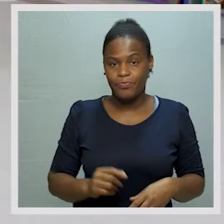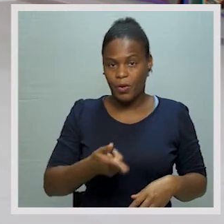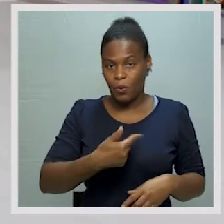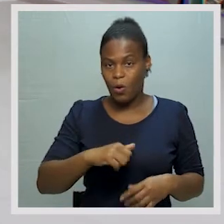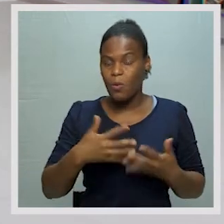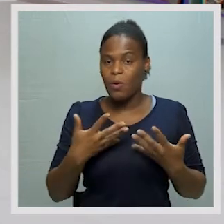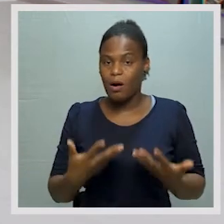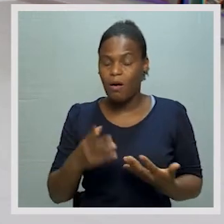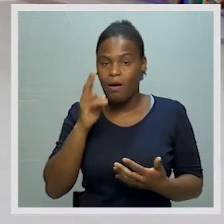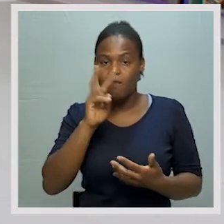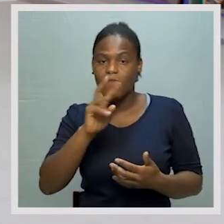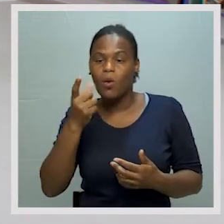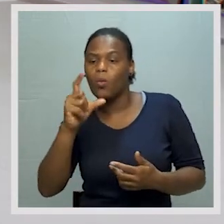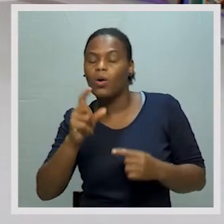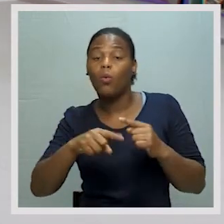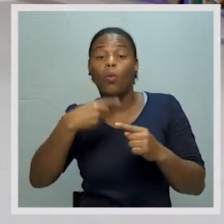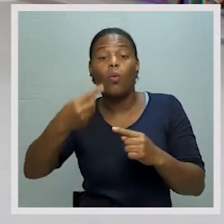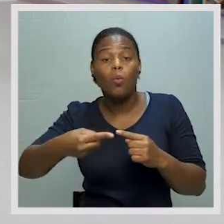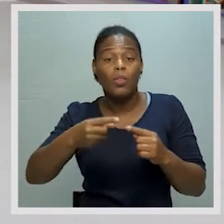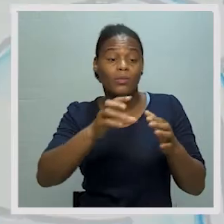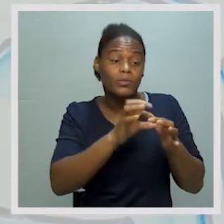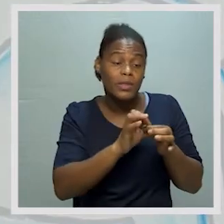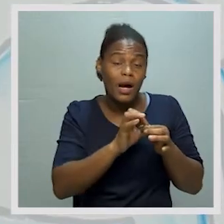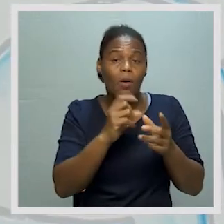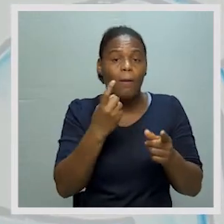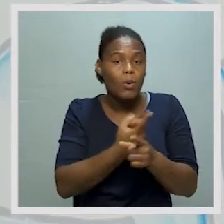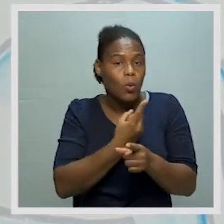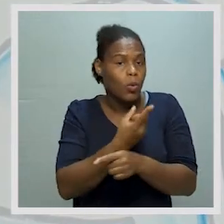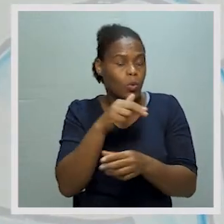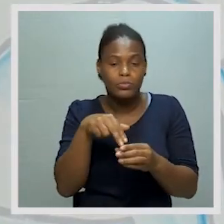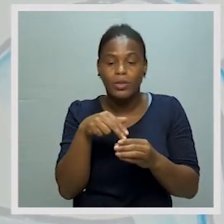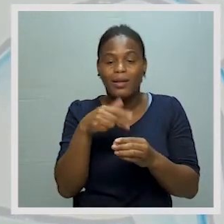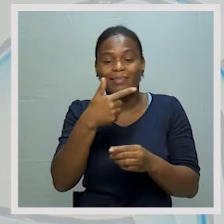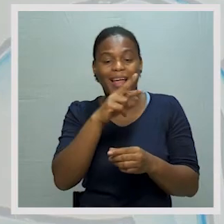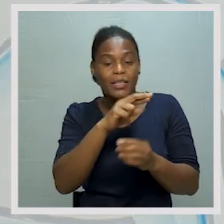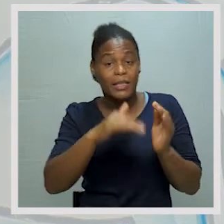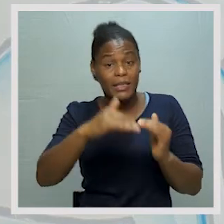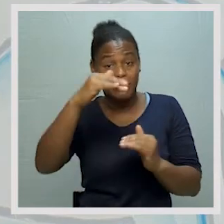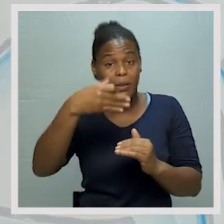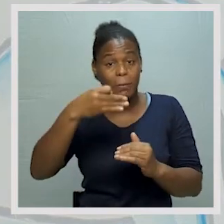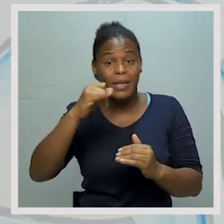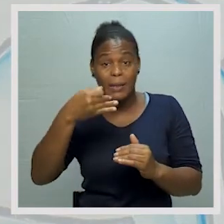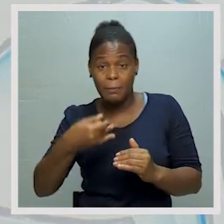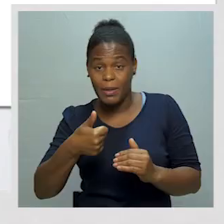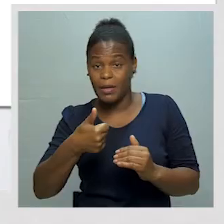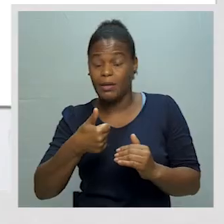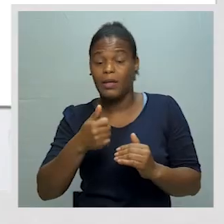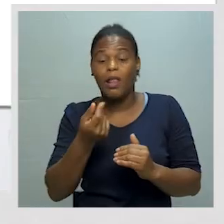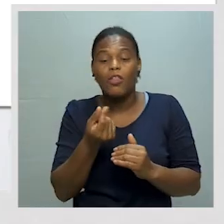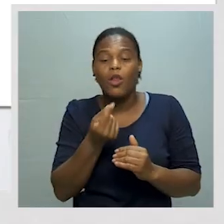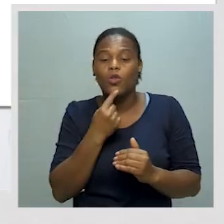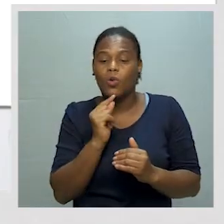Agora vamos ver um outro conceito associado ao produto, que é taxa de crescimento do PIB em termos nominais, que